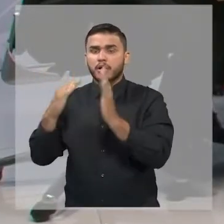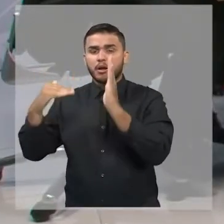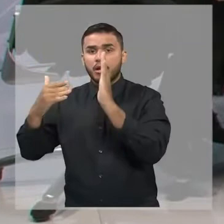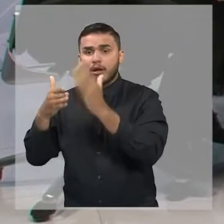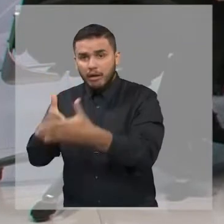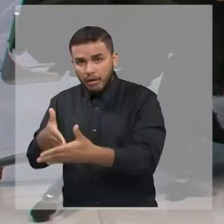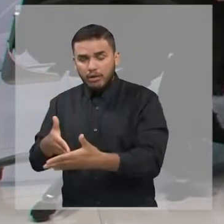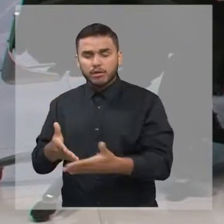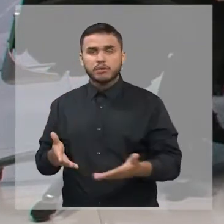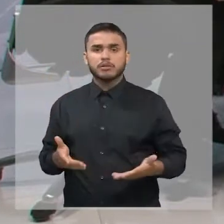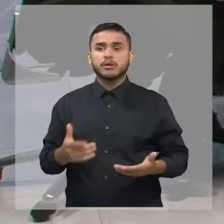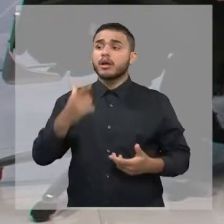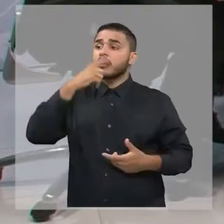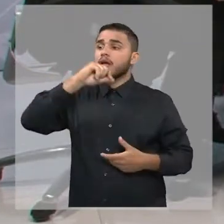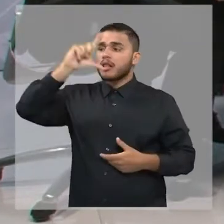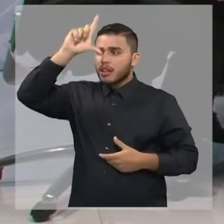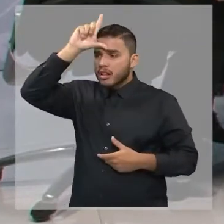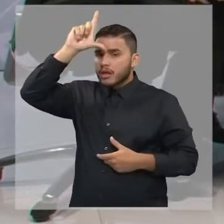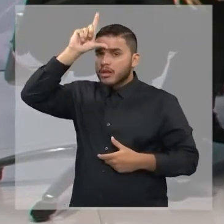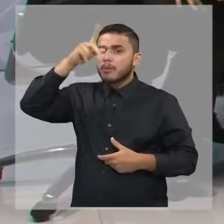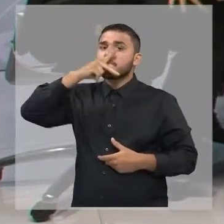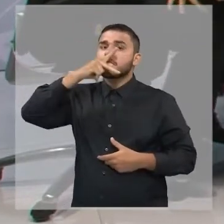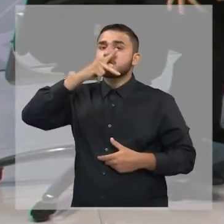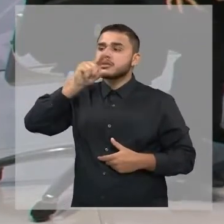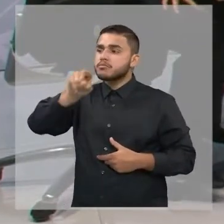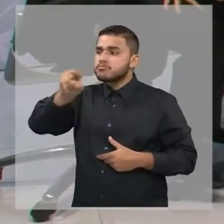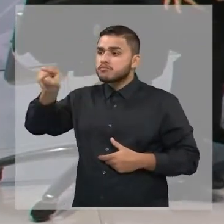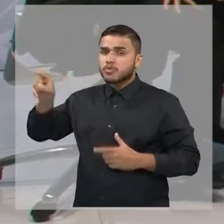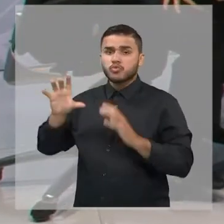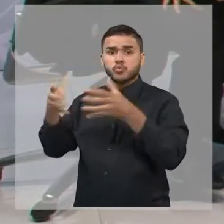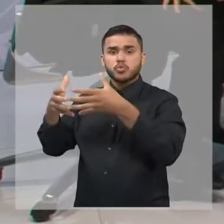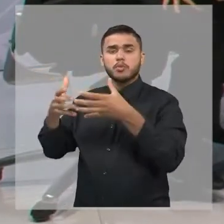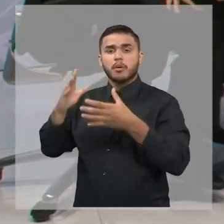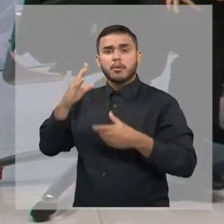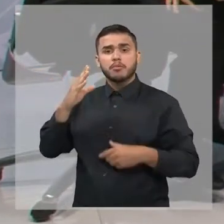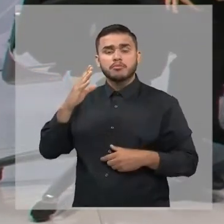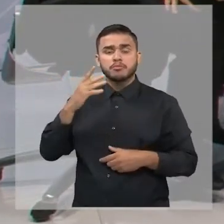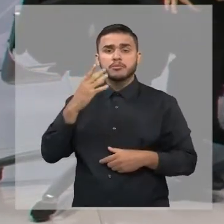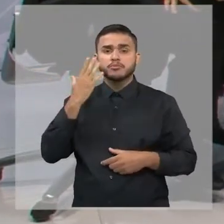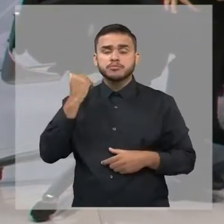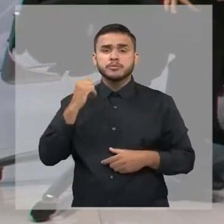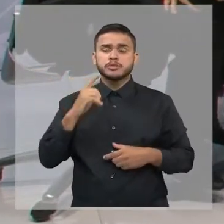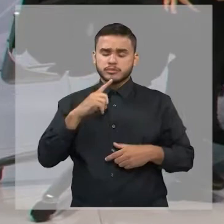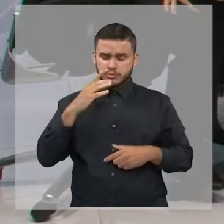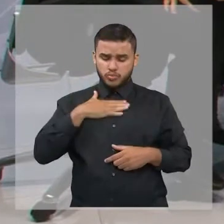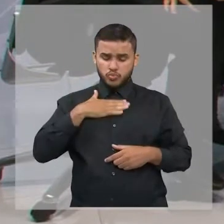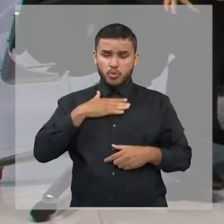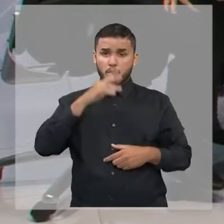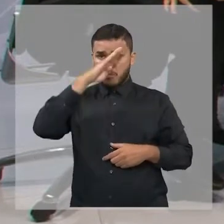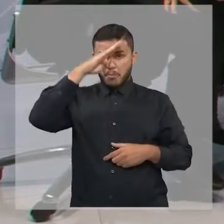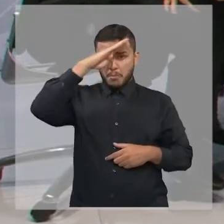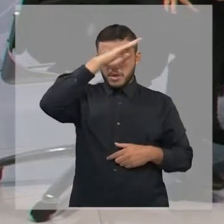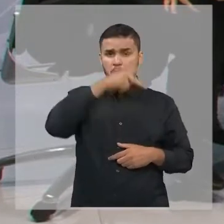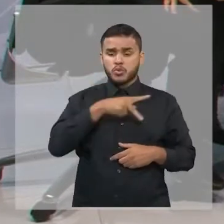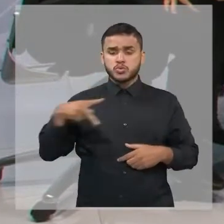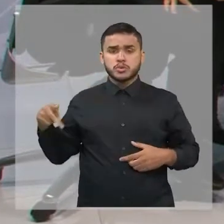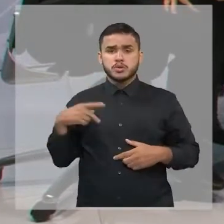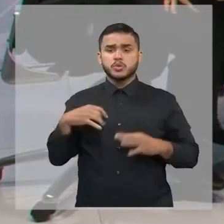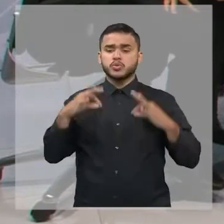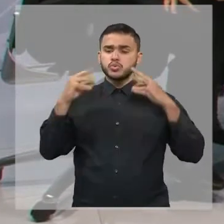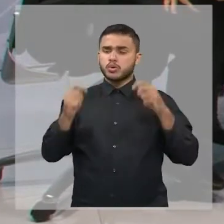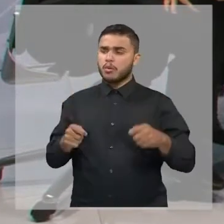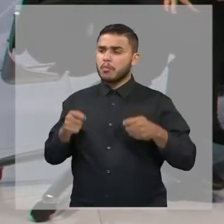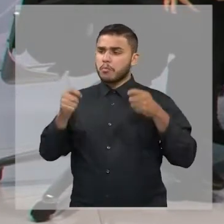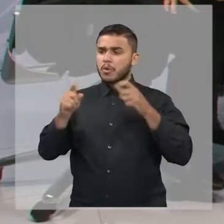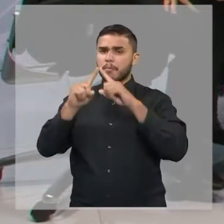no Congresso? Os líderes partidários. Então você tem um modelo, é o modelo que a gente tem. Poder de agenda do presidente e a mesa diretora